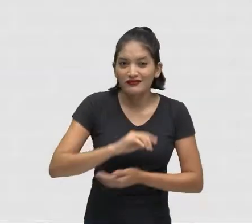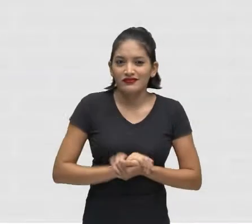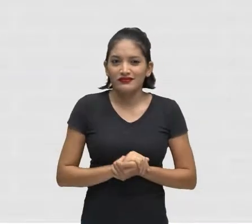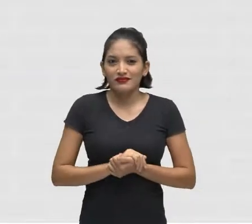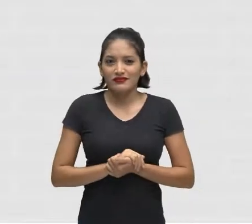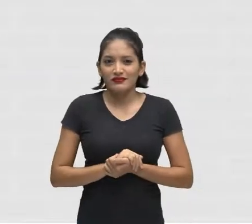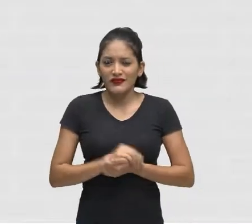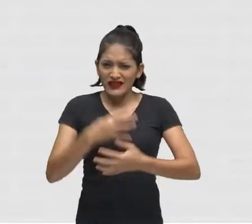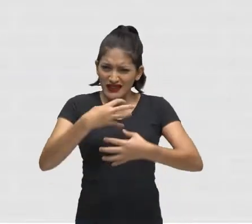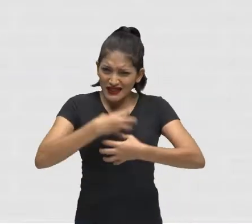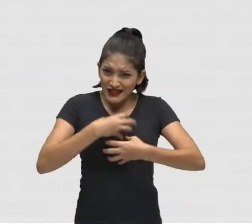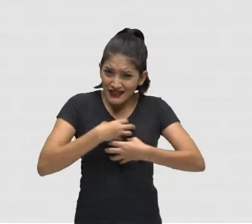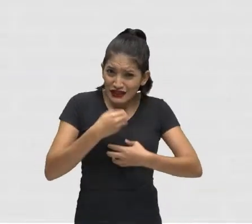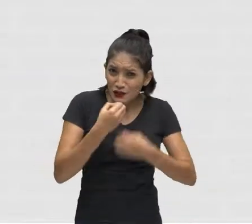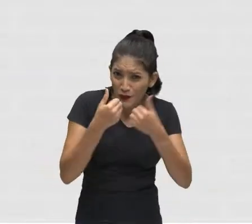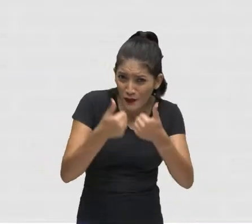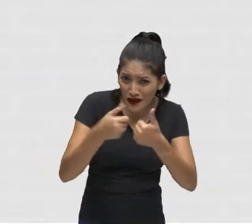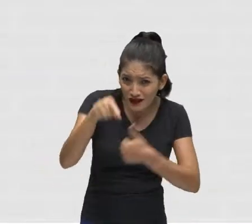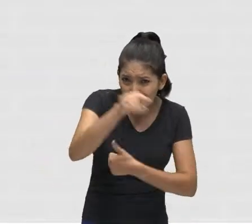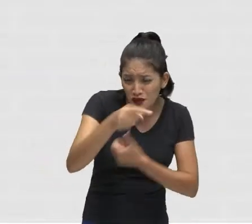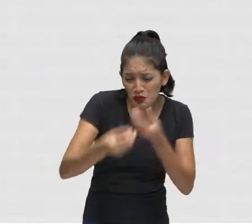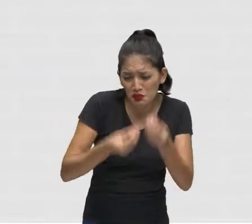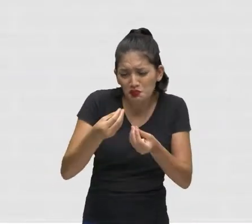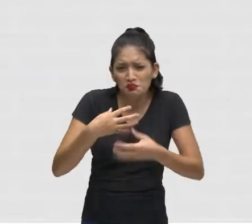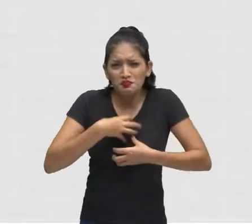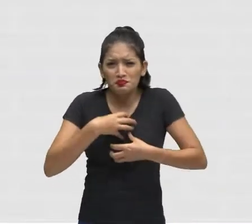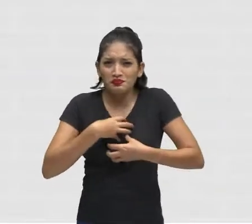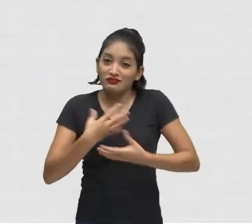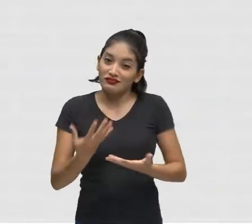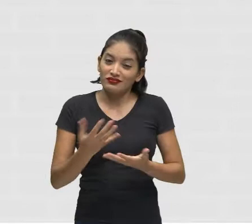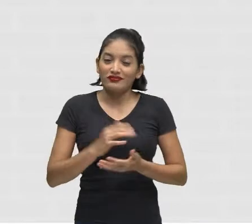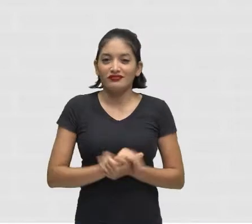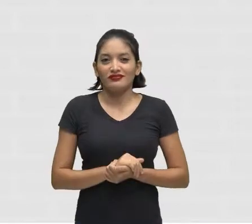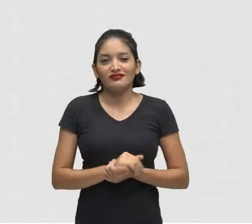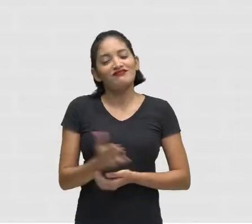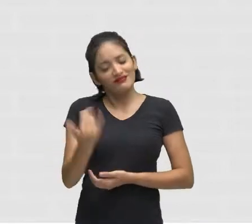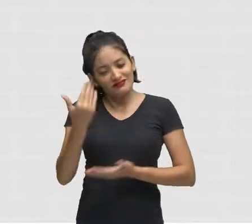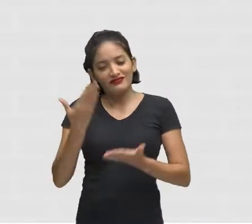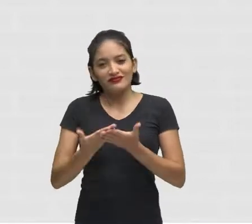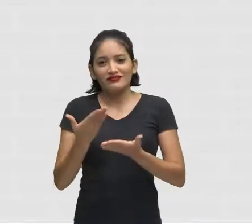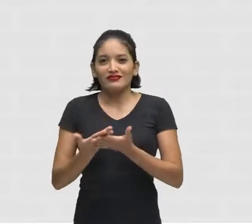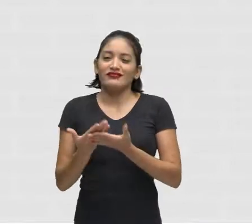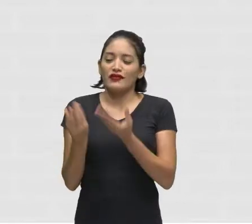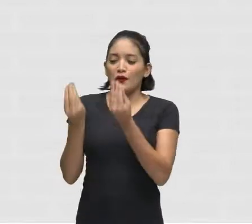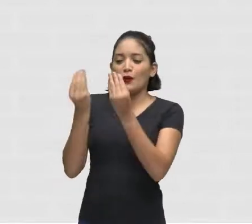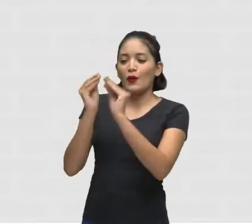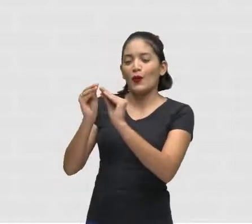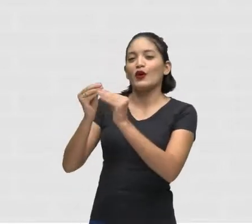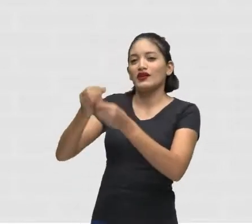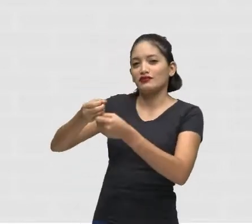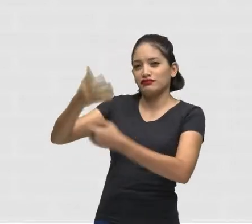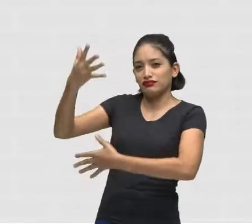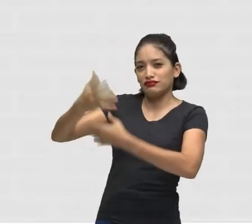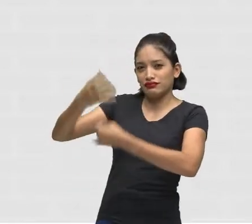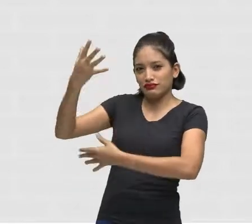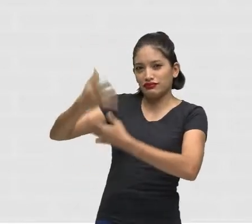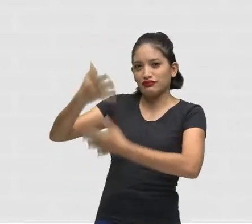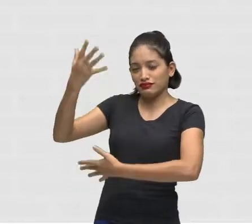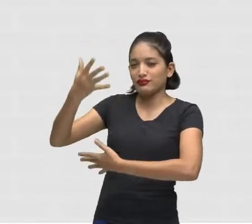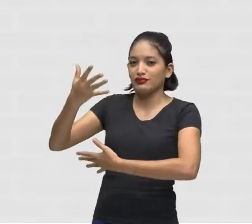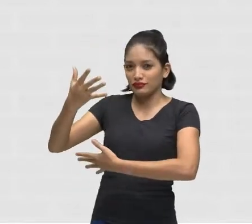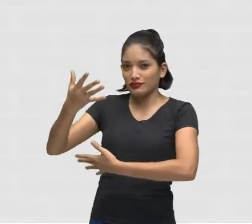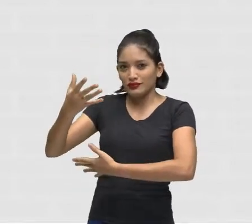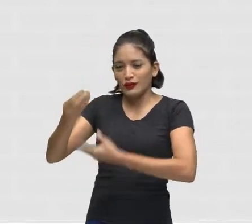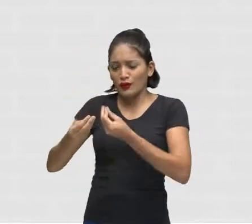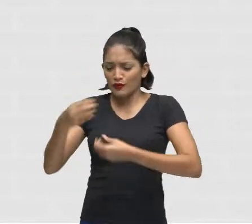você está se sentindo? Vamos lá, estudantes, coloquem aí no nosso